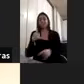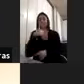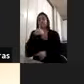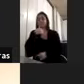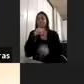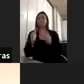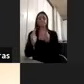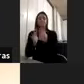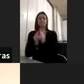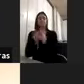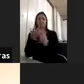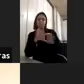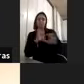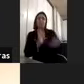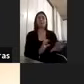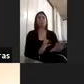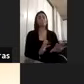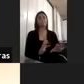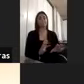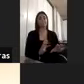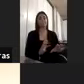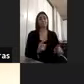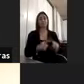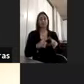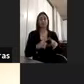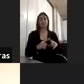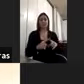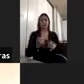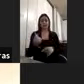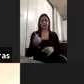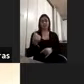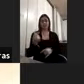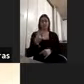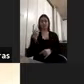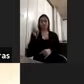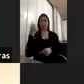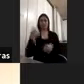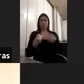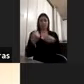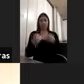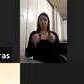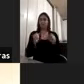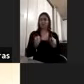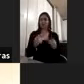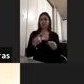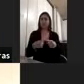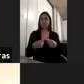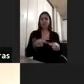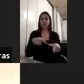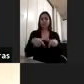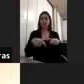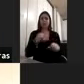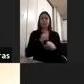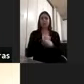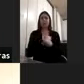isso. Engraçado que aumentar o preço do carro, ela aumenta. Então, por que o trabalhador tem que congelar o seu